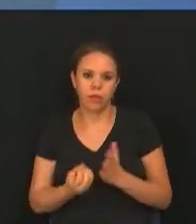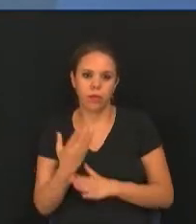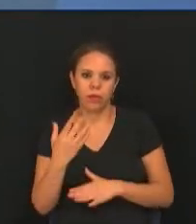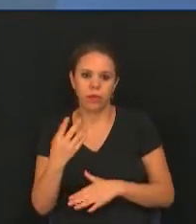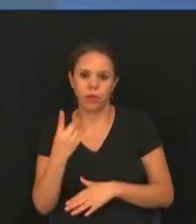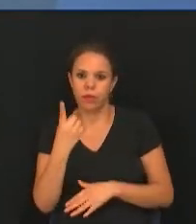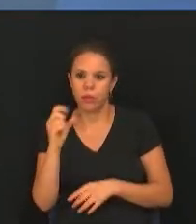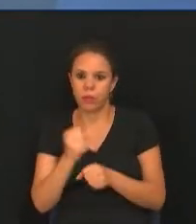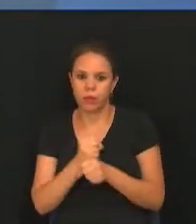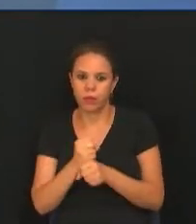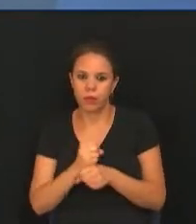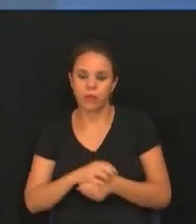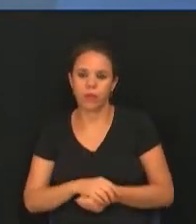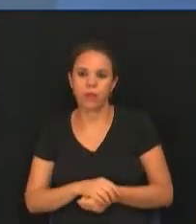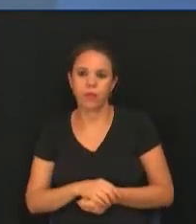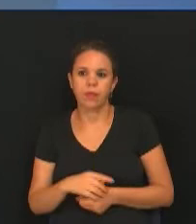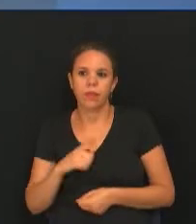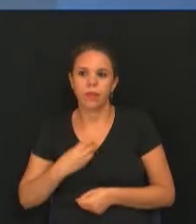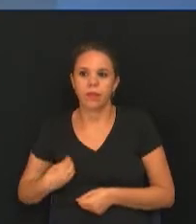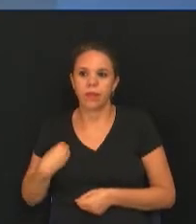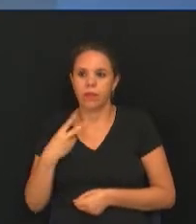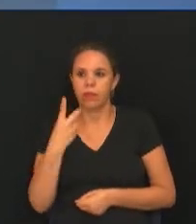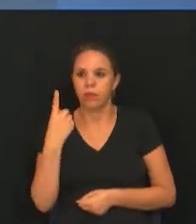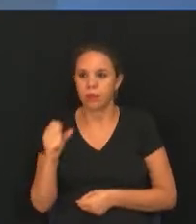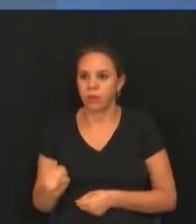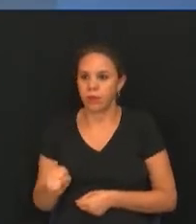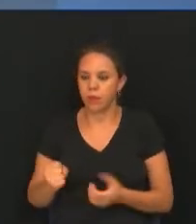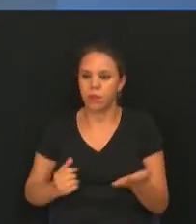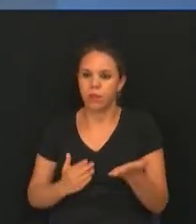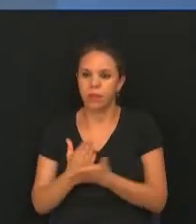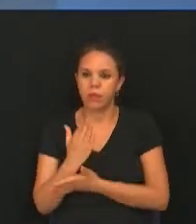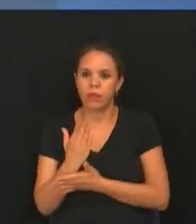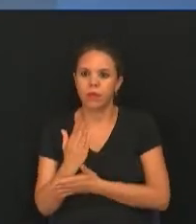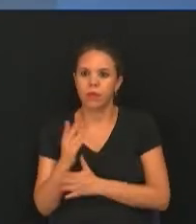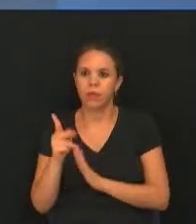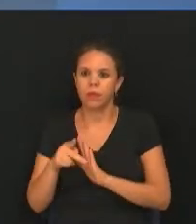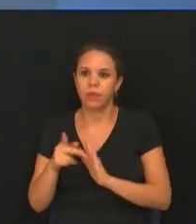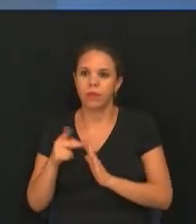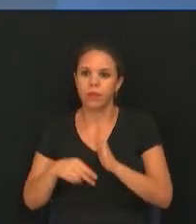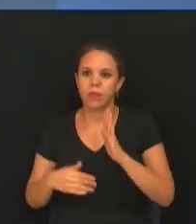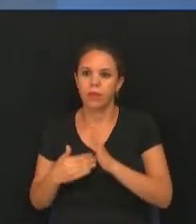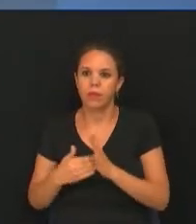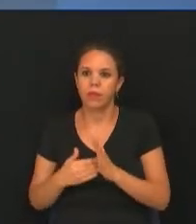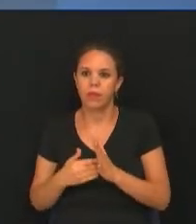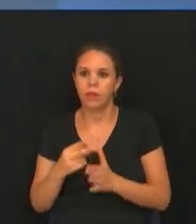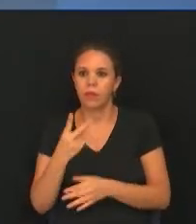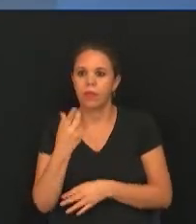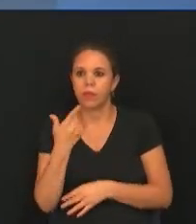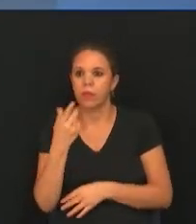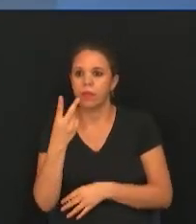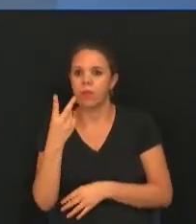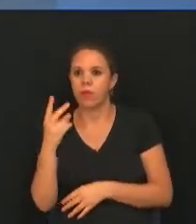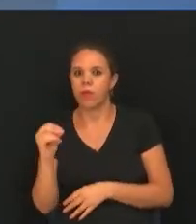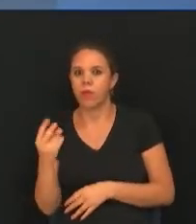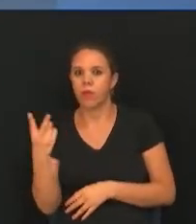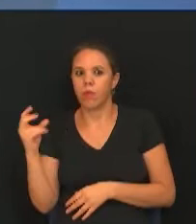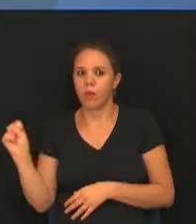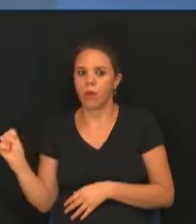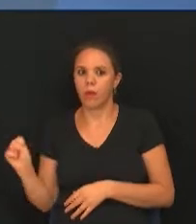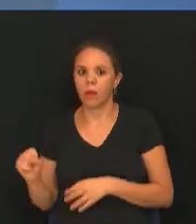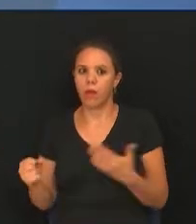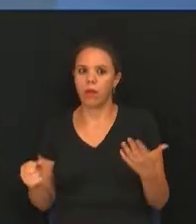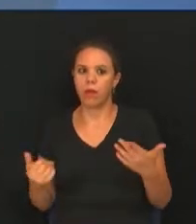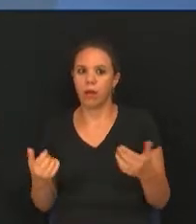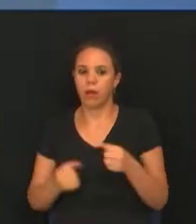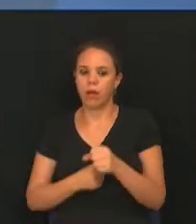10 anos. Então, nós tivemos em 2018 a aprovação do último plano, o próximo será em 2028. Nós estamos em 22, então